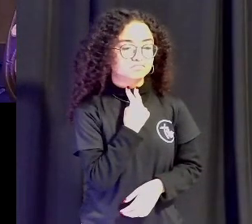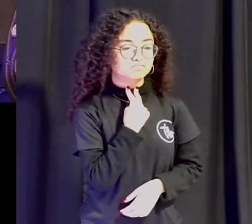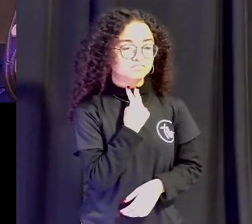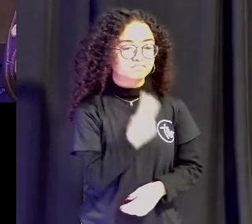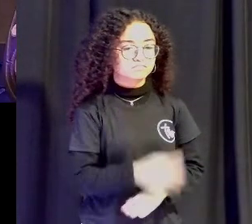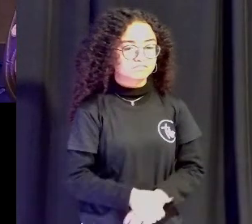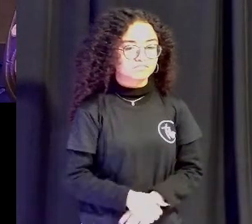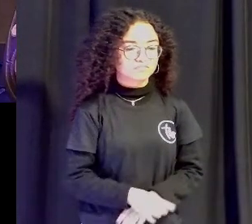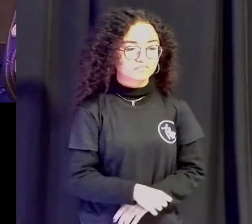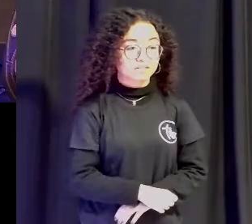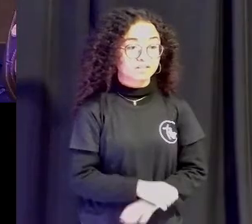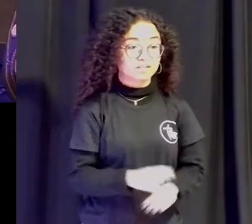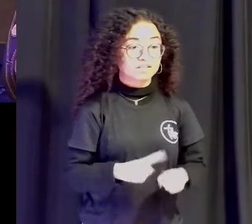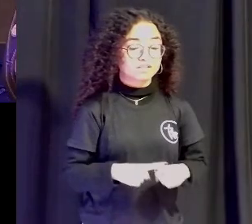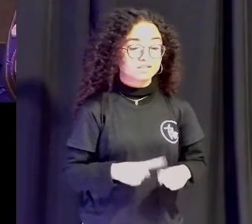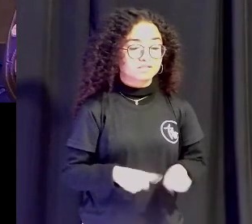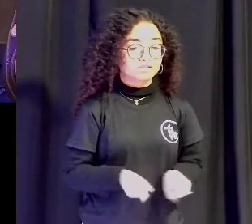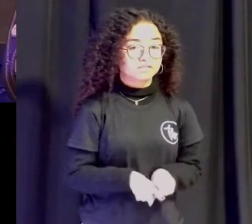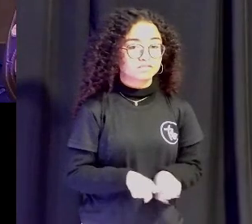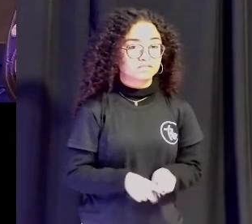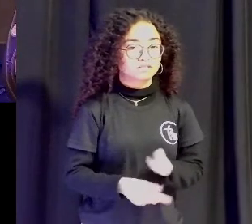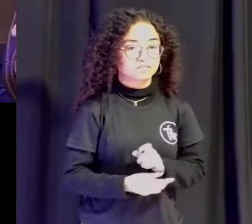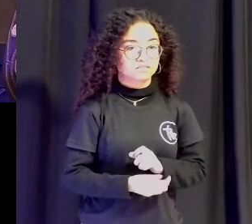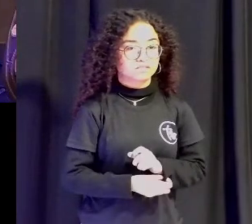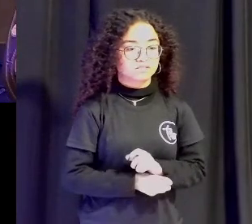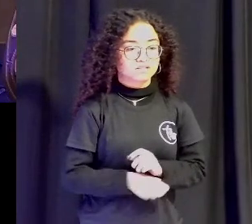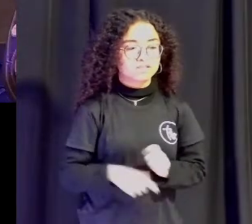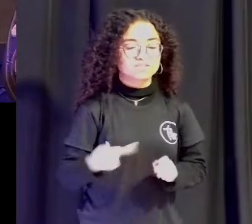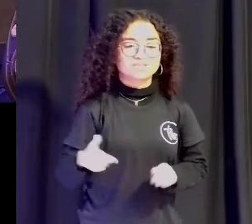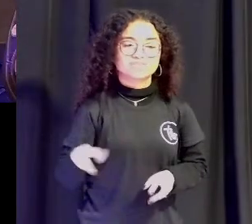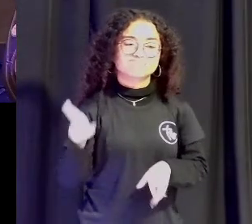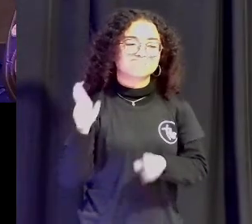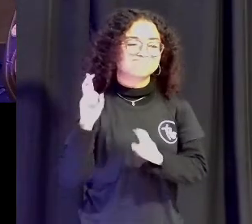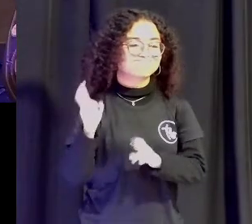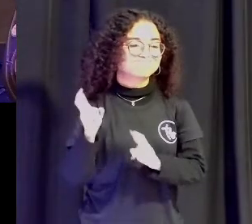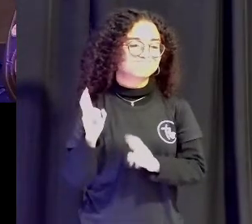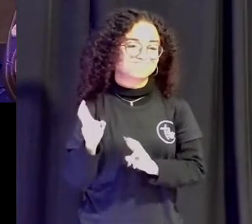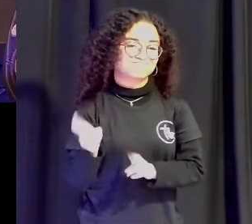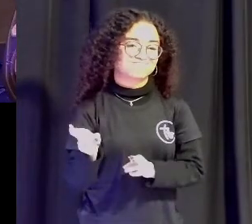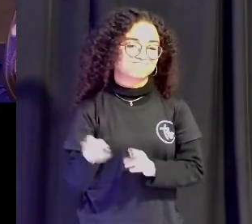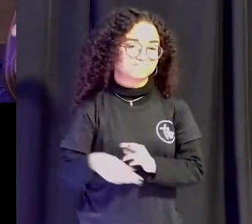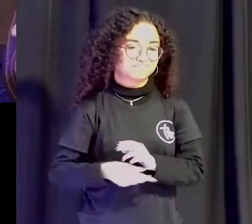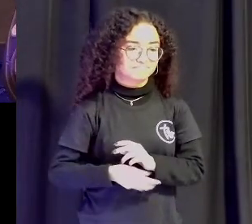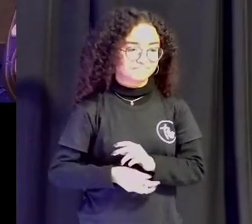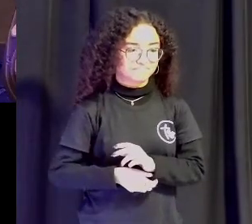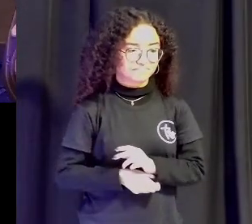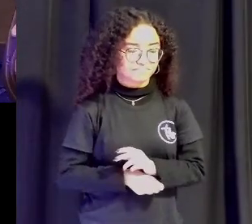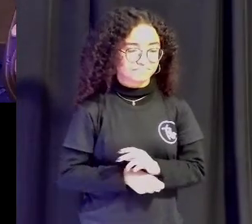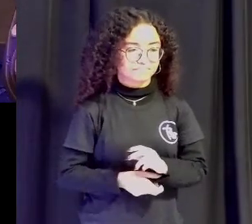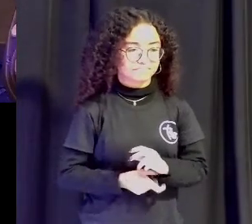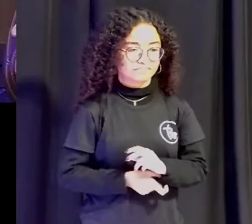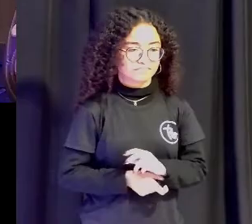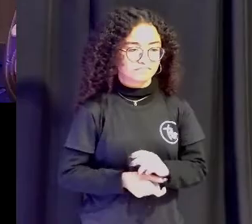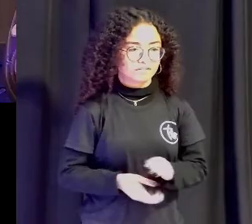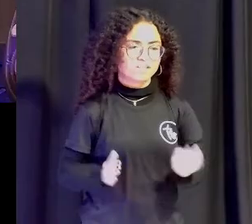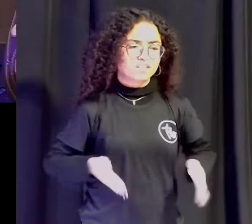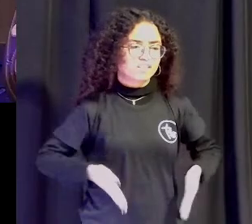e porque também ele não tem esperança mais. Ele nasceu